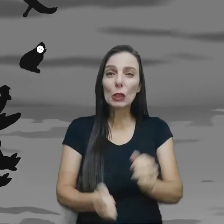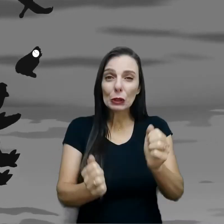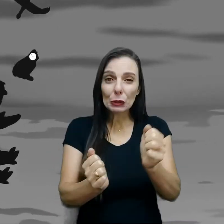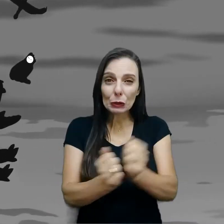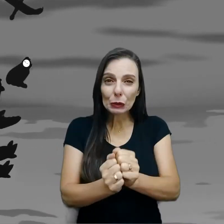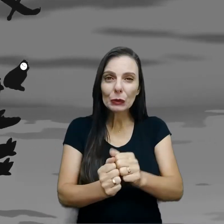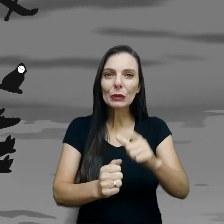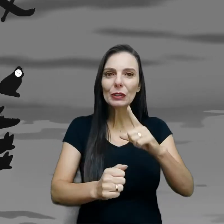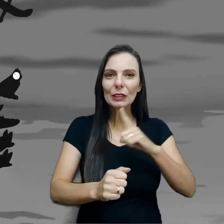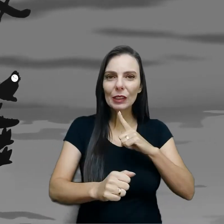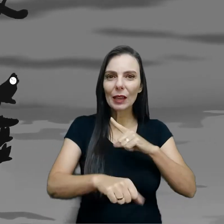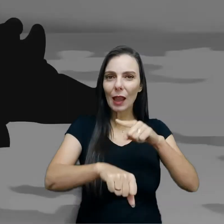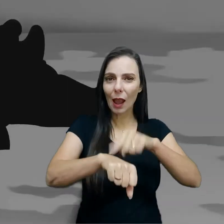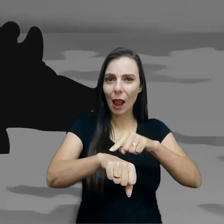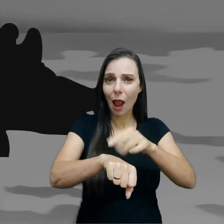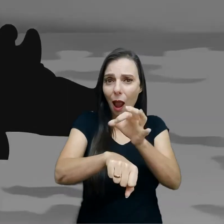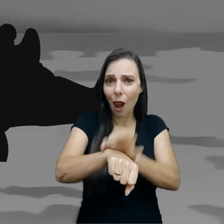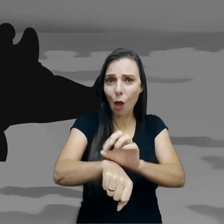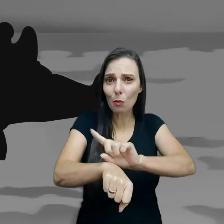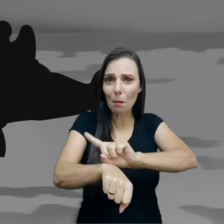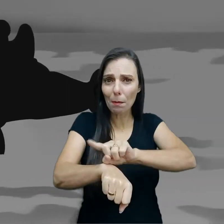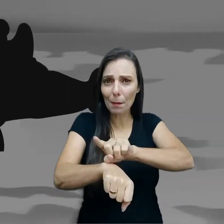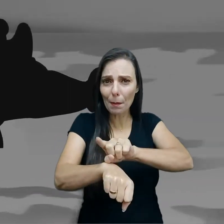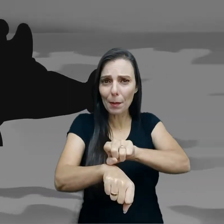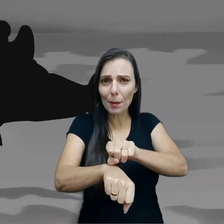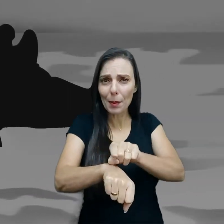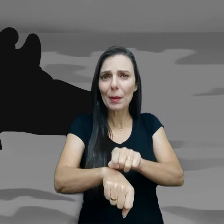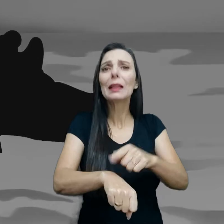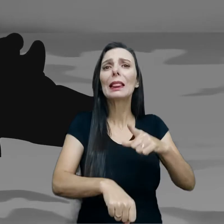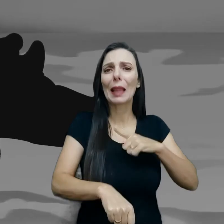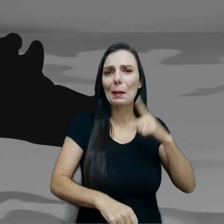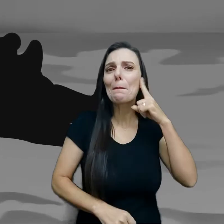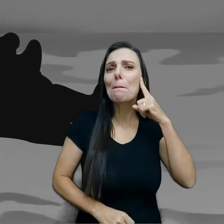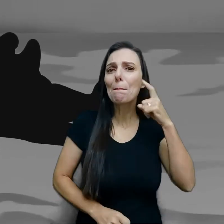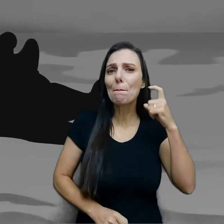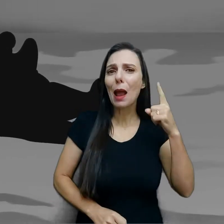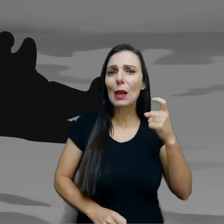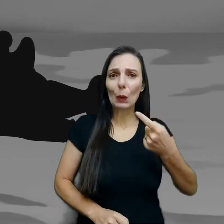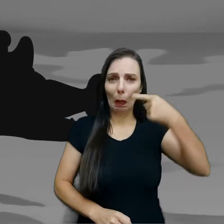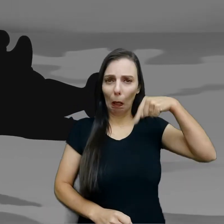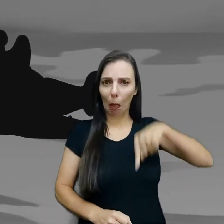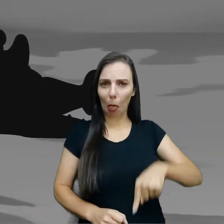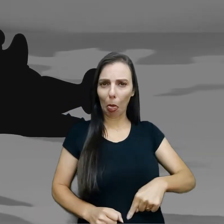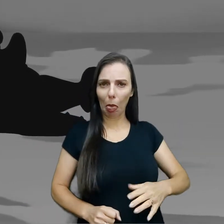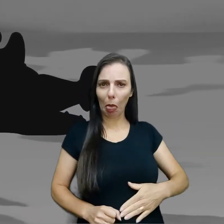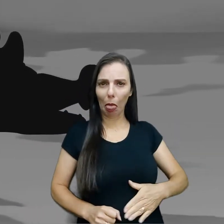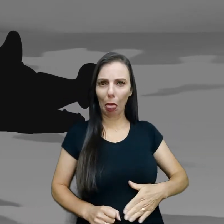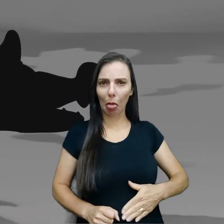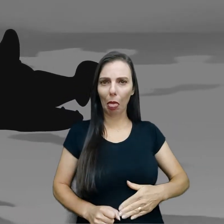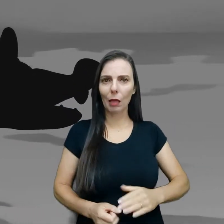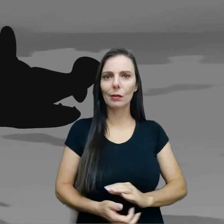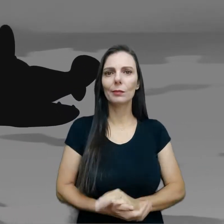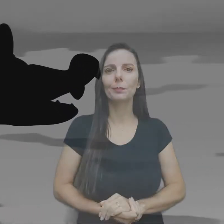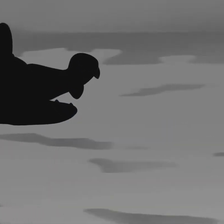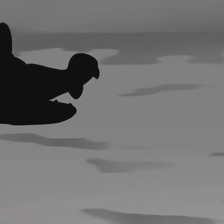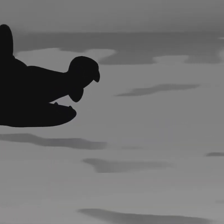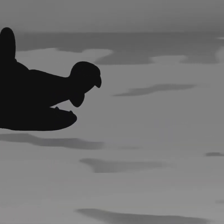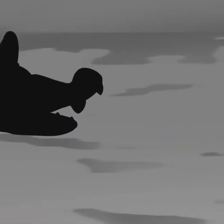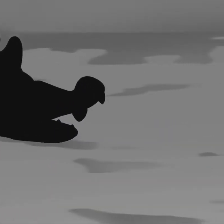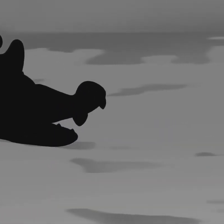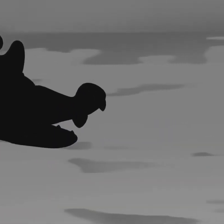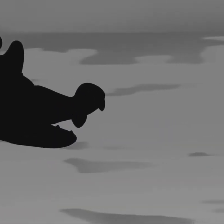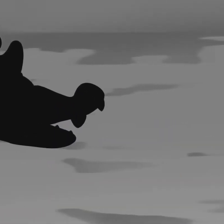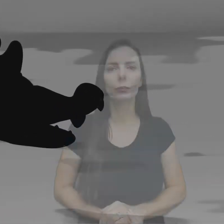E junto com o braço, o crocodilo comeu também o relógio, motivo pelo qual o crocodilo está sempre fazendo